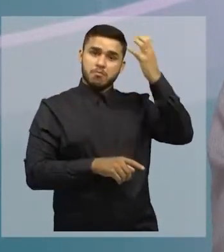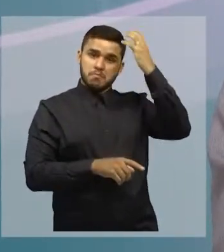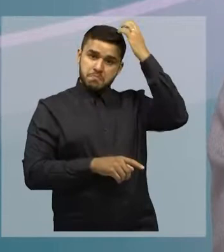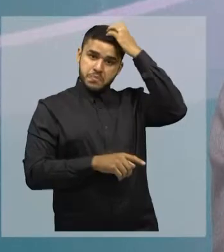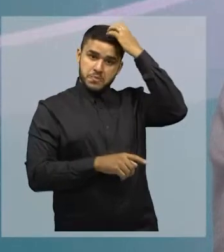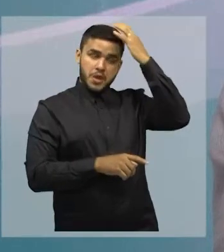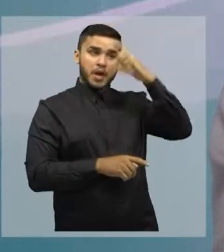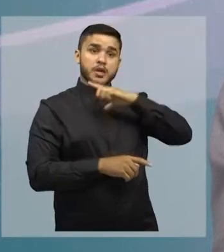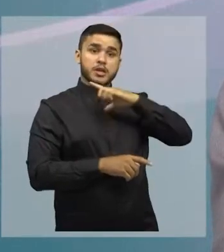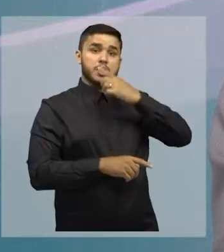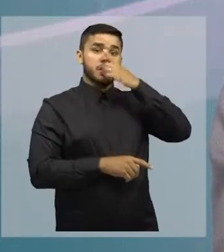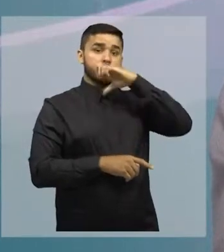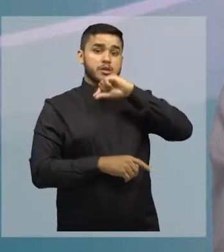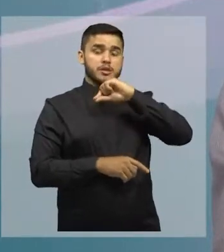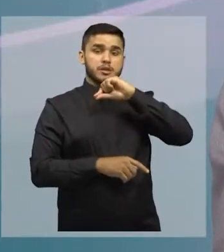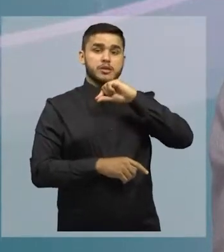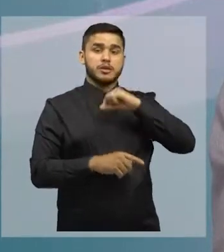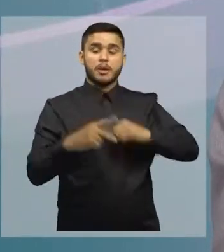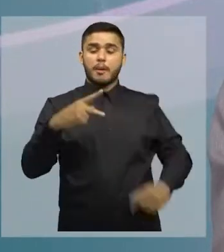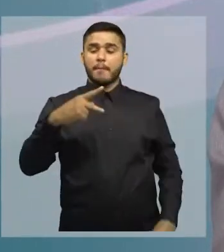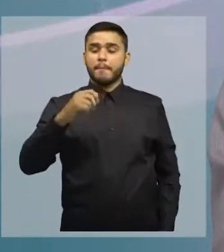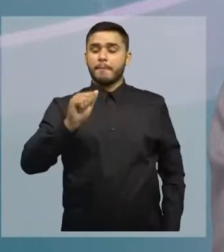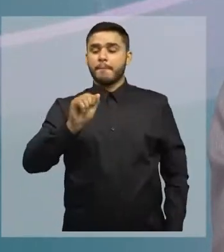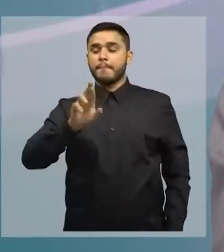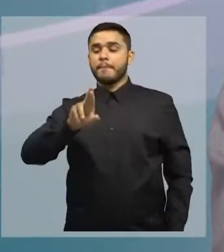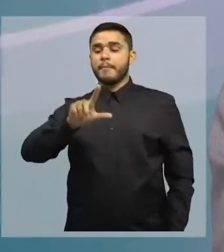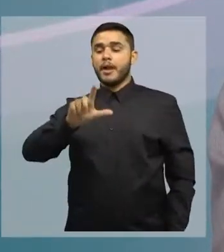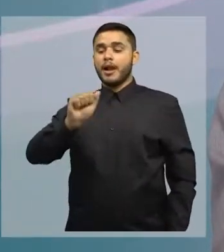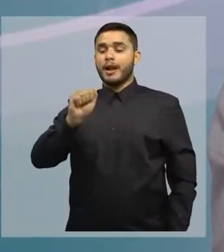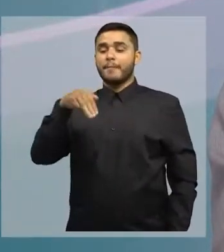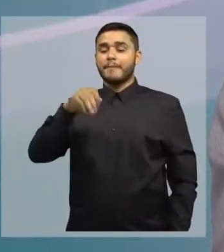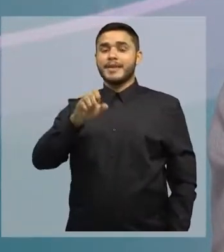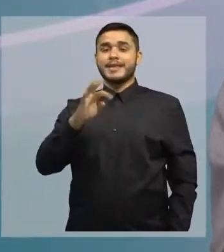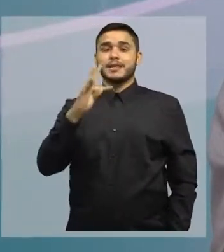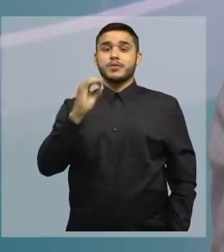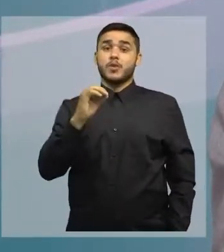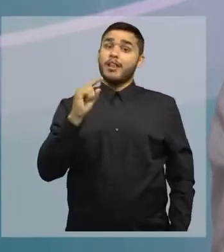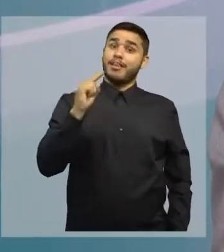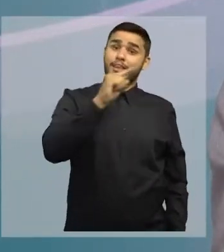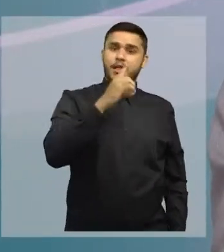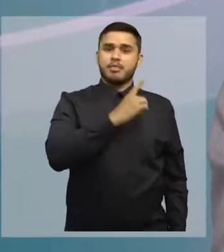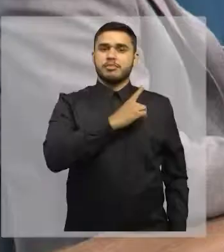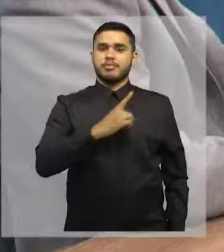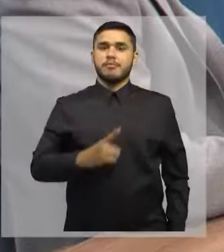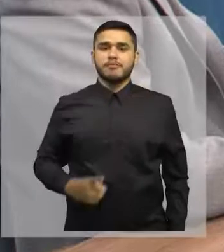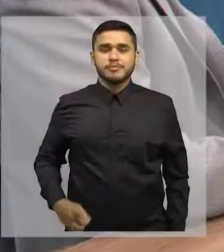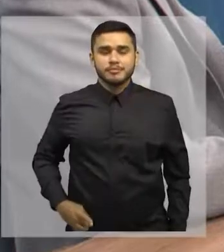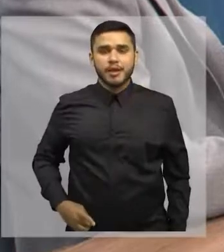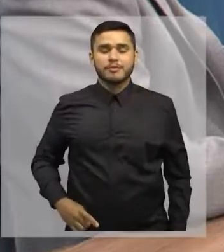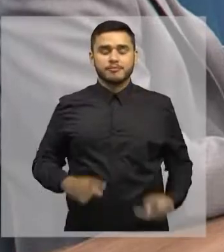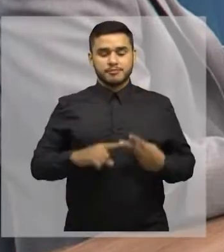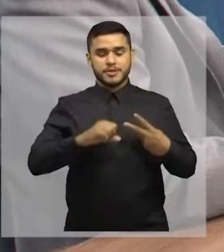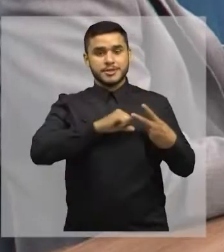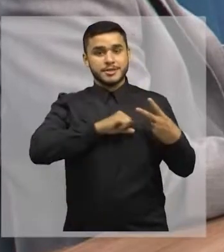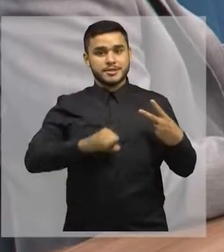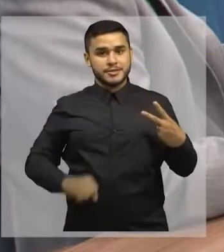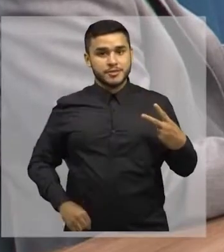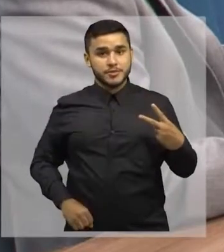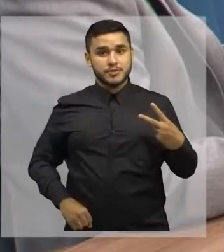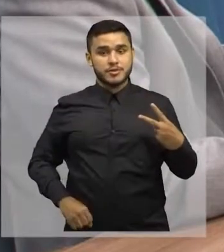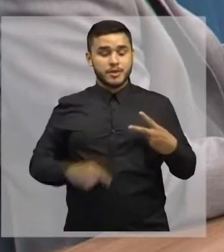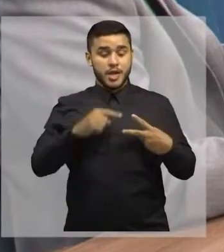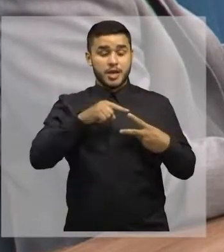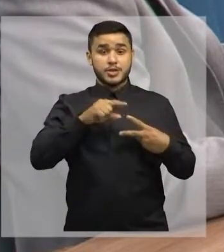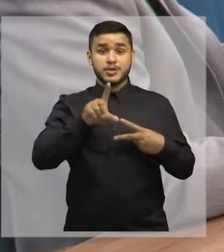não tenha capacidade de atuação, mas a gente tem um modelo constitucional em que o poder de agenda é